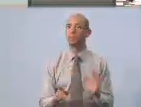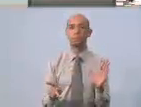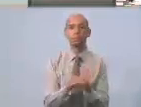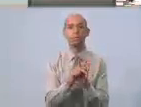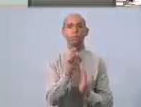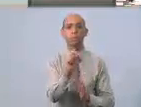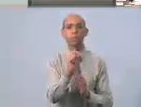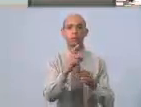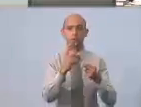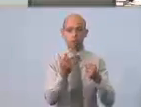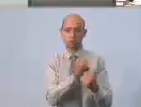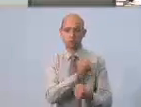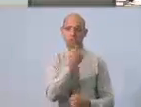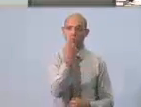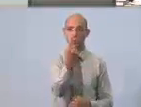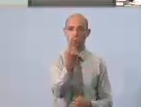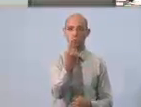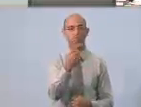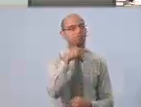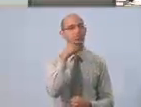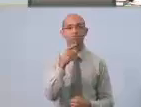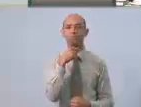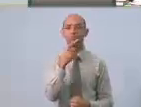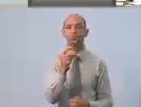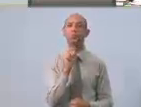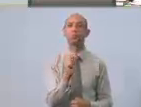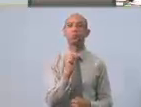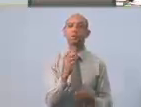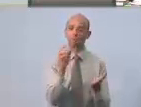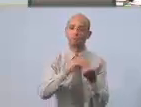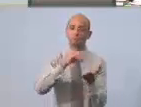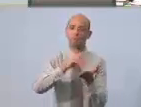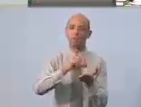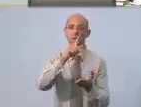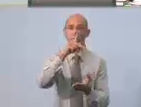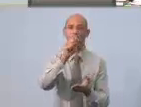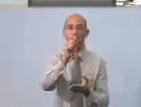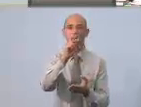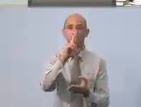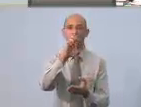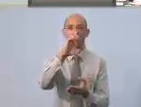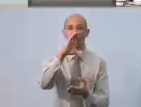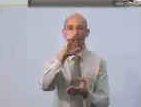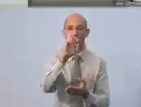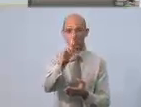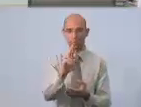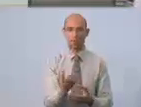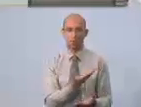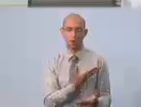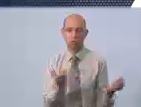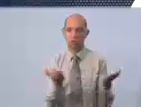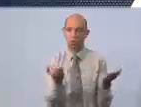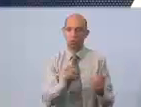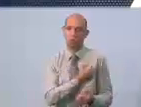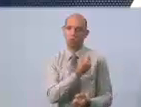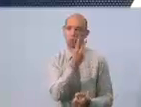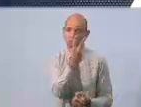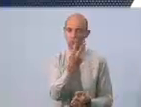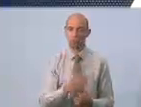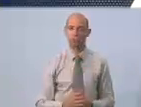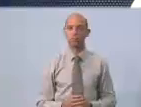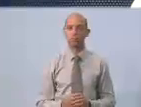o primeiro item está prejudicado por falta de parecer. Senhor secretário, para a leitura do item de número 2.